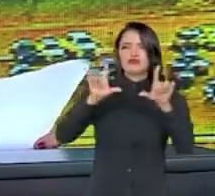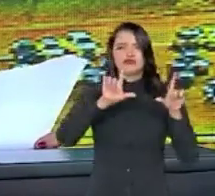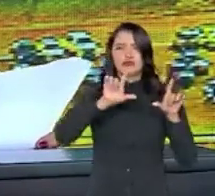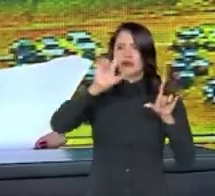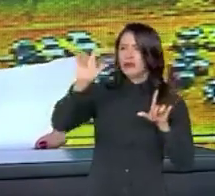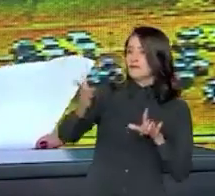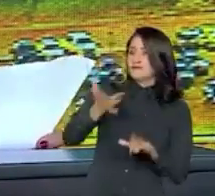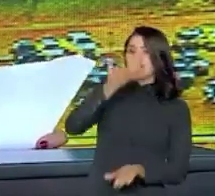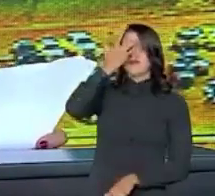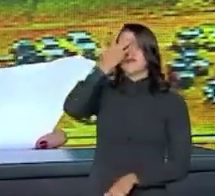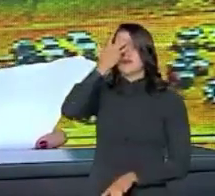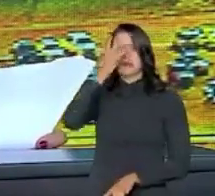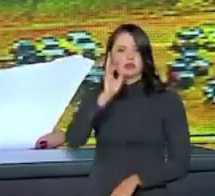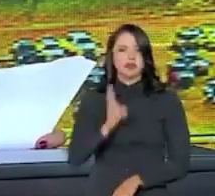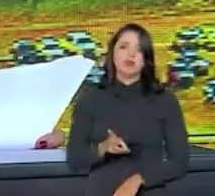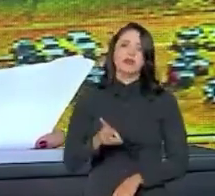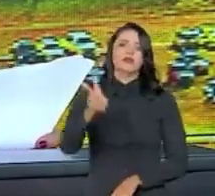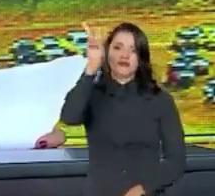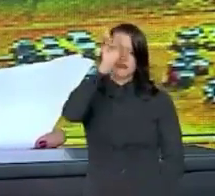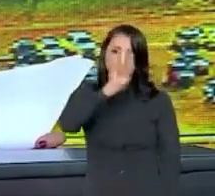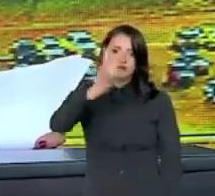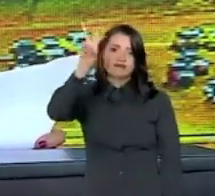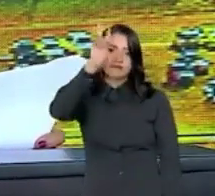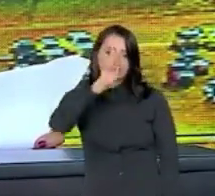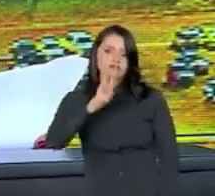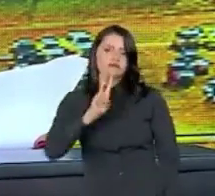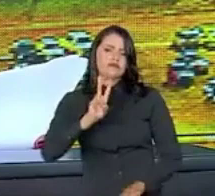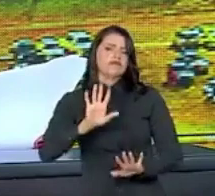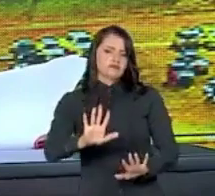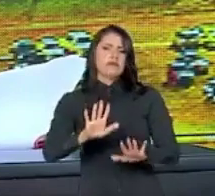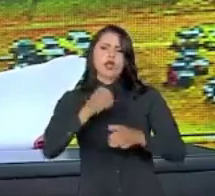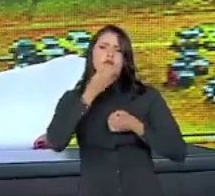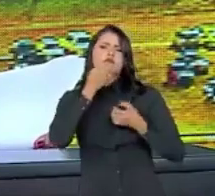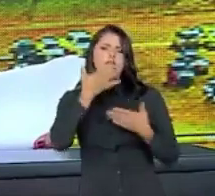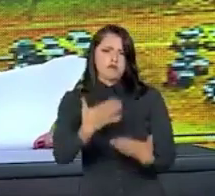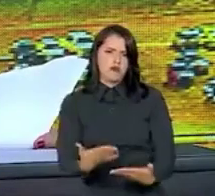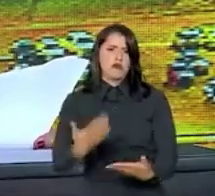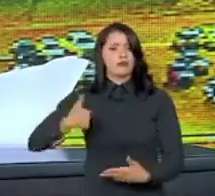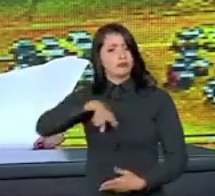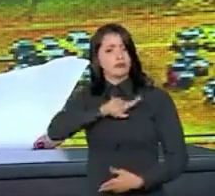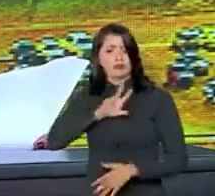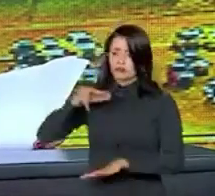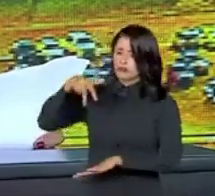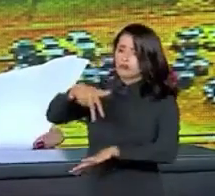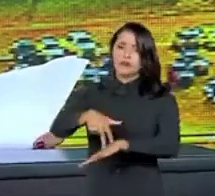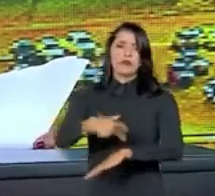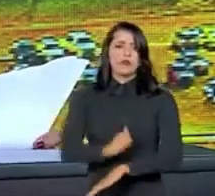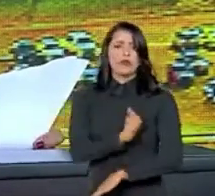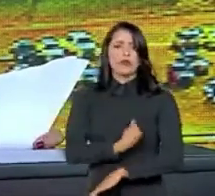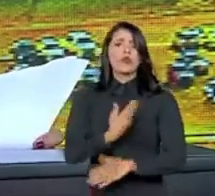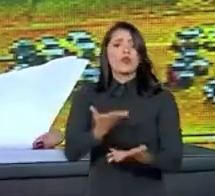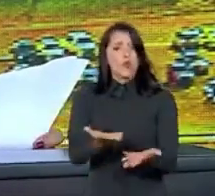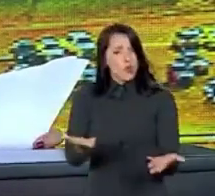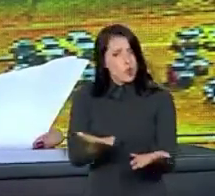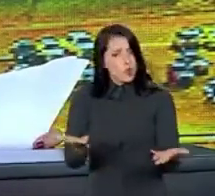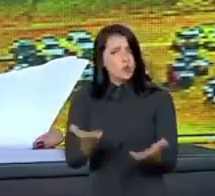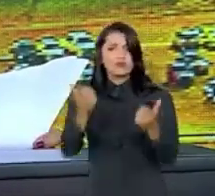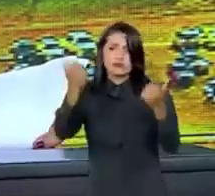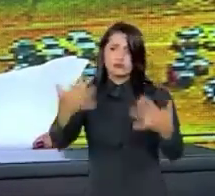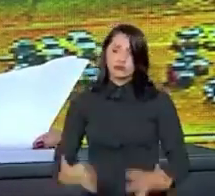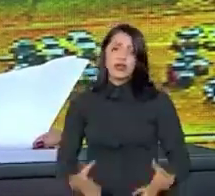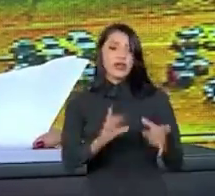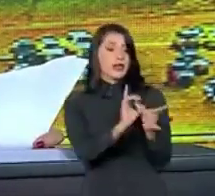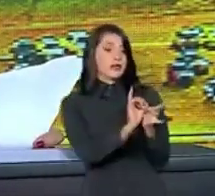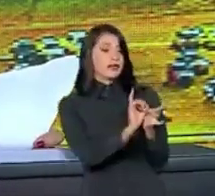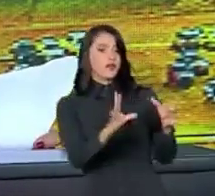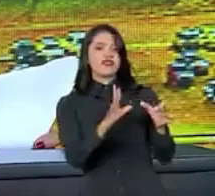nossas memórias. Mas que bom estarmos aqui hoje para dizer que a democracia